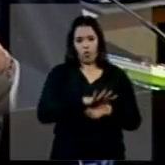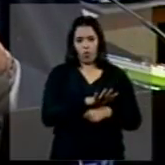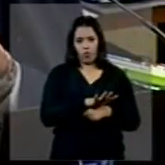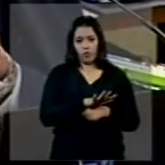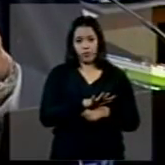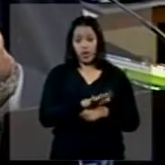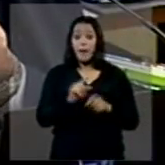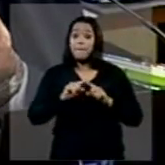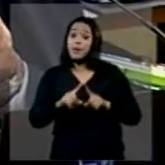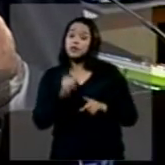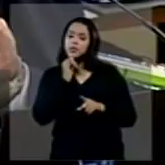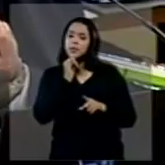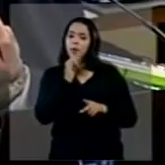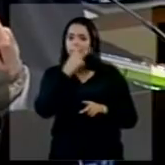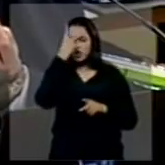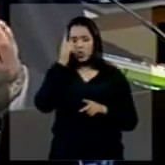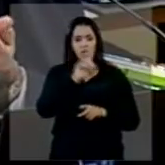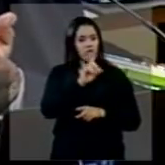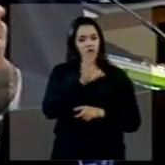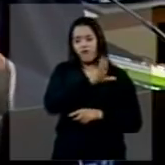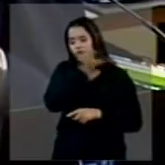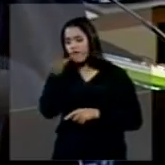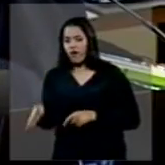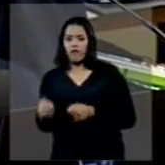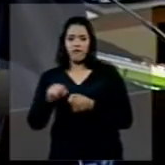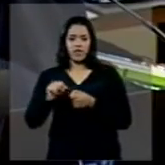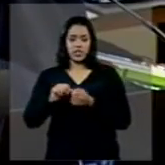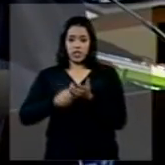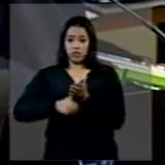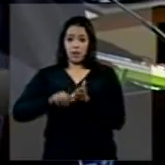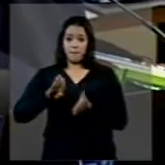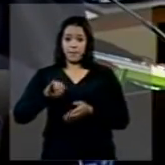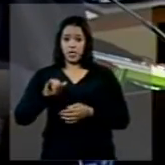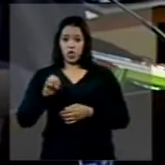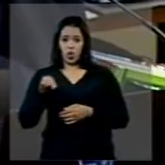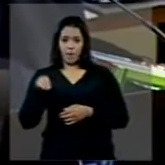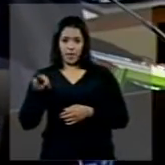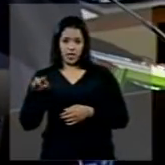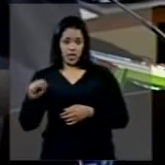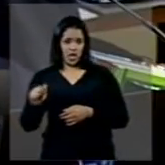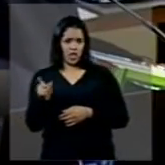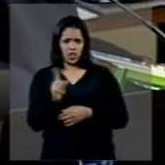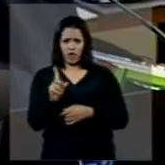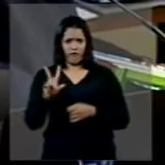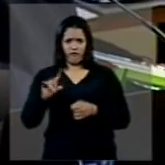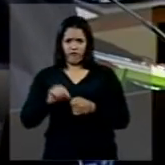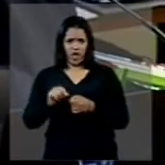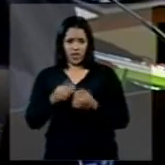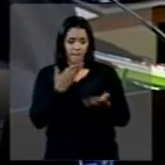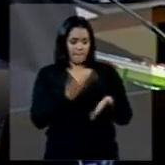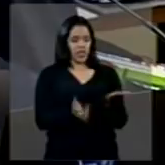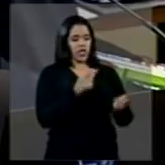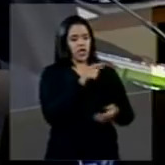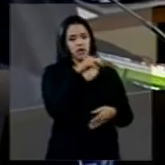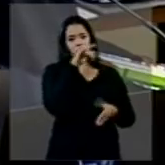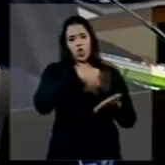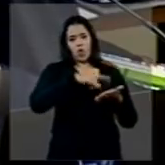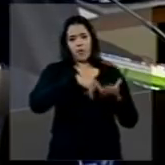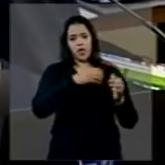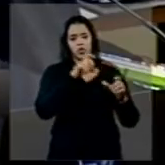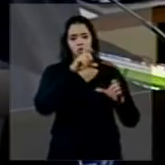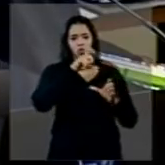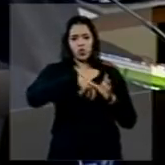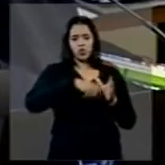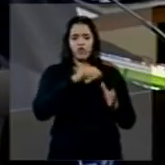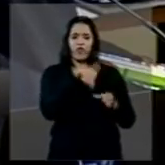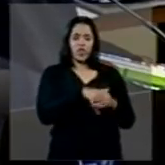não comparecer para a biometria não gera automaticamente a perda do título. Só há perda